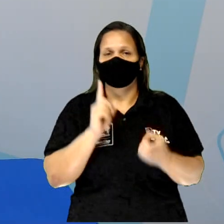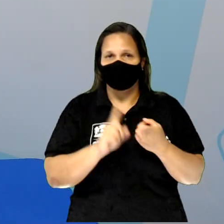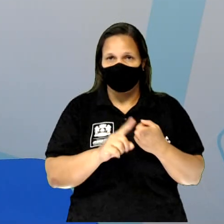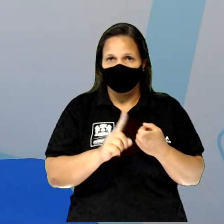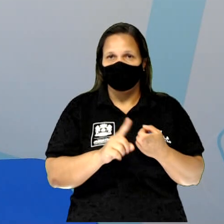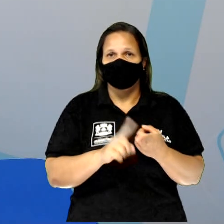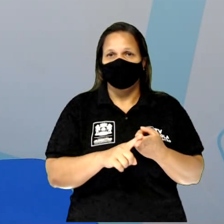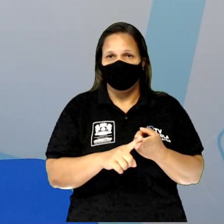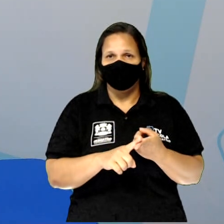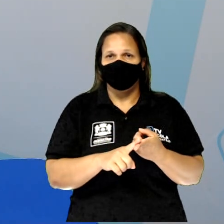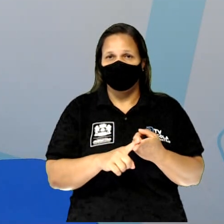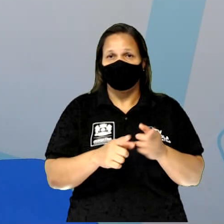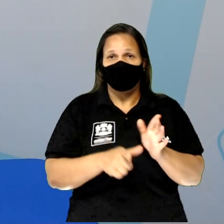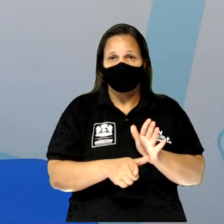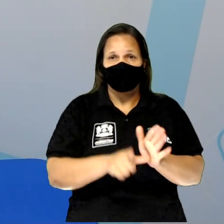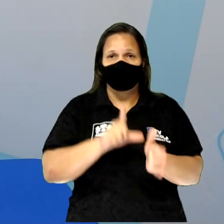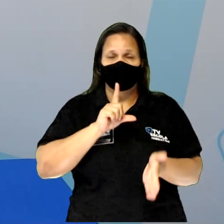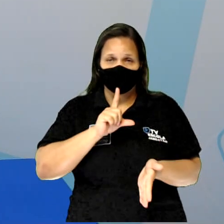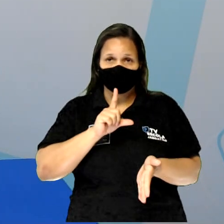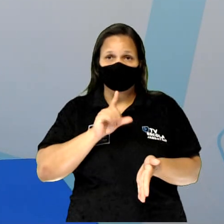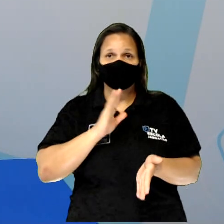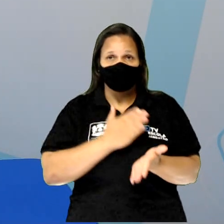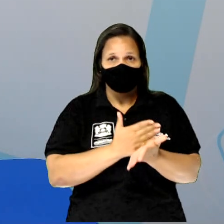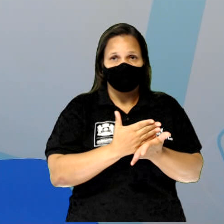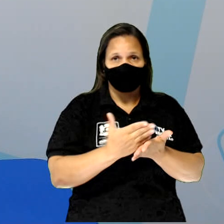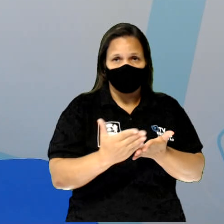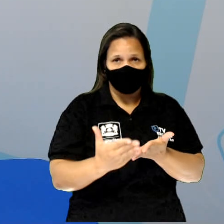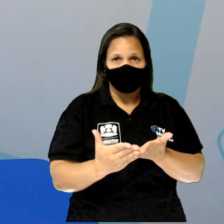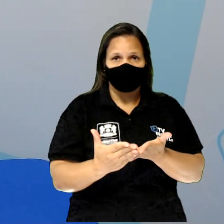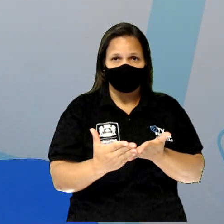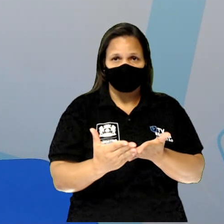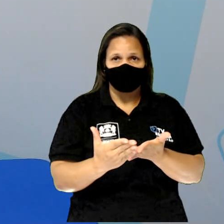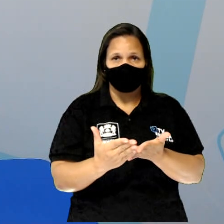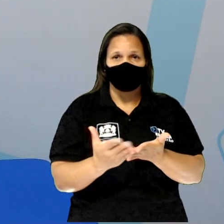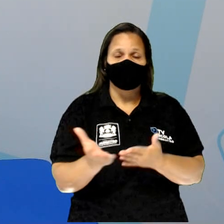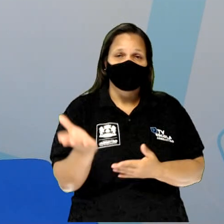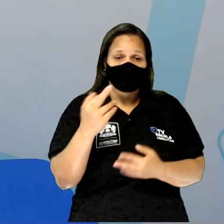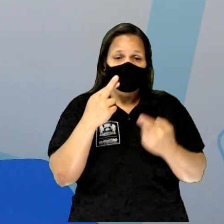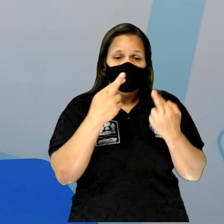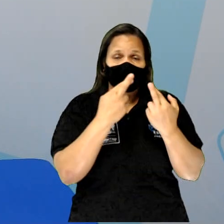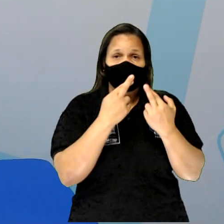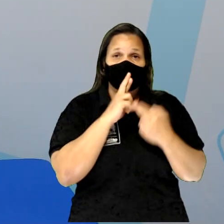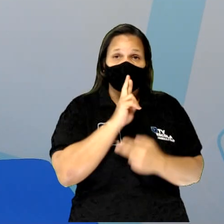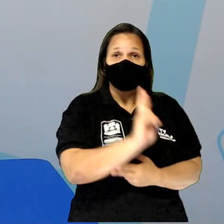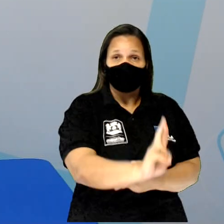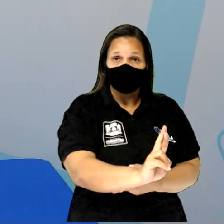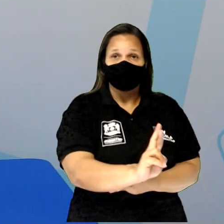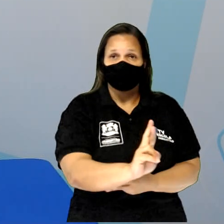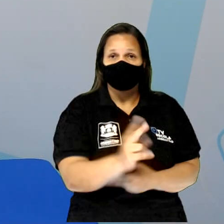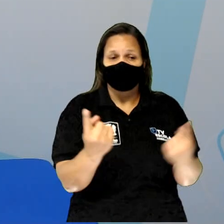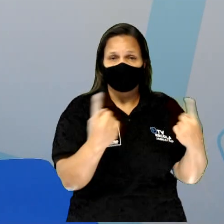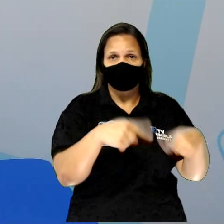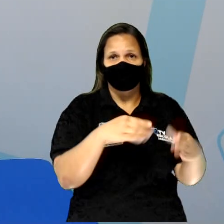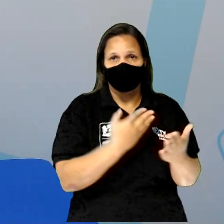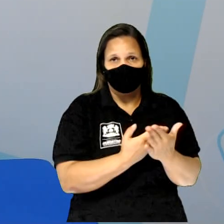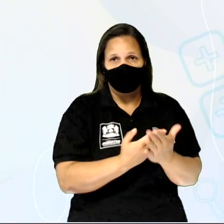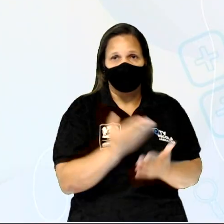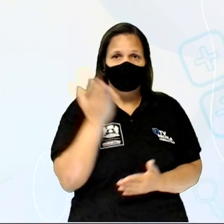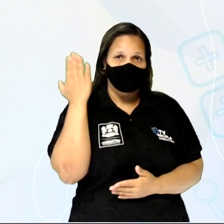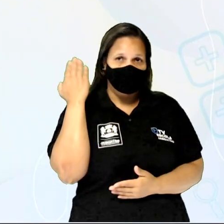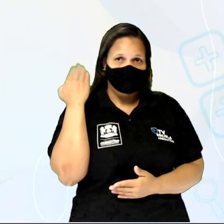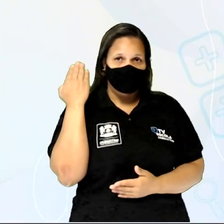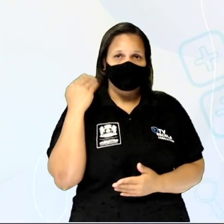para começarmos aqui a nossa aula vamos resolver o desafio de multiplicação das aulas anteriores vamos lá